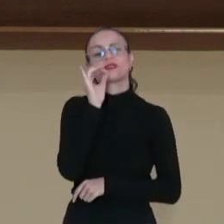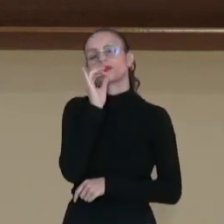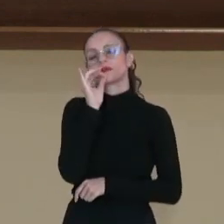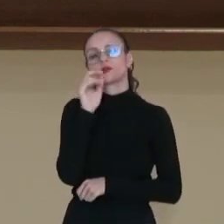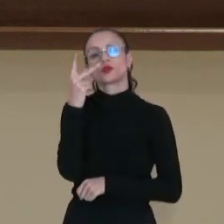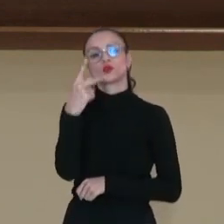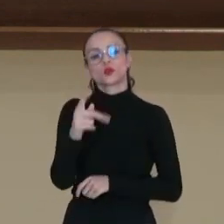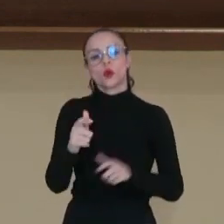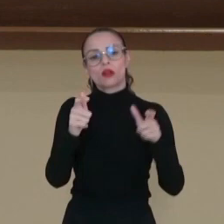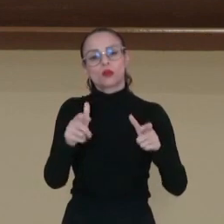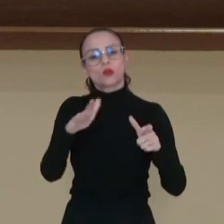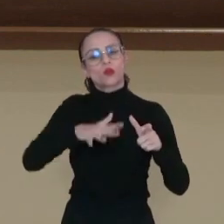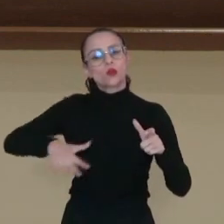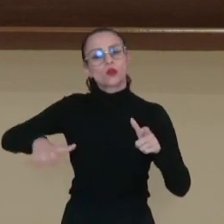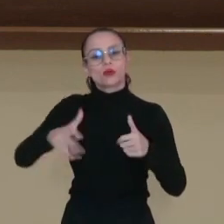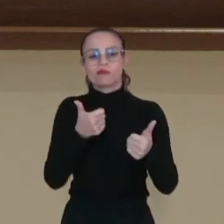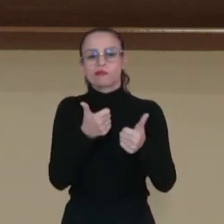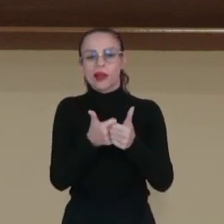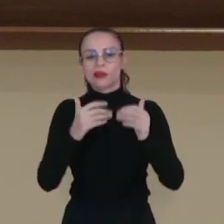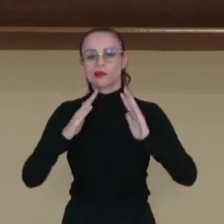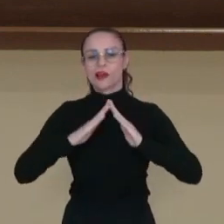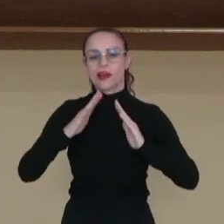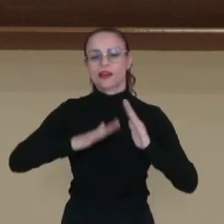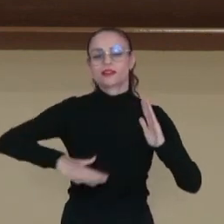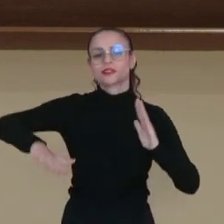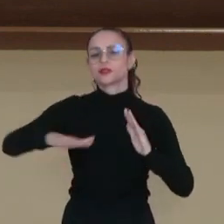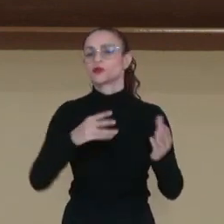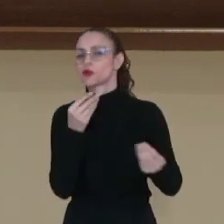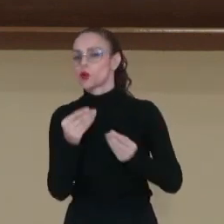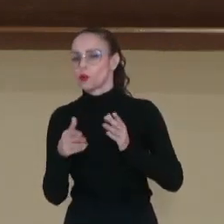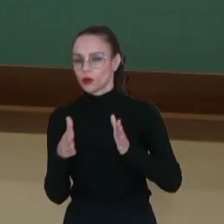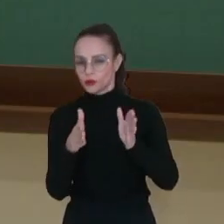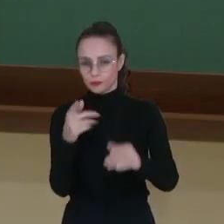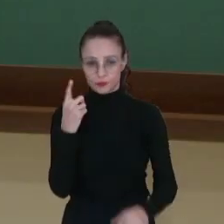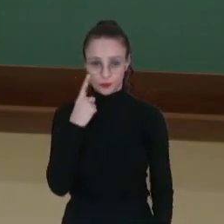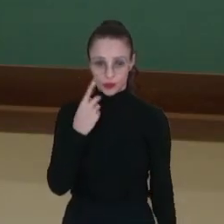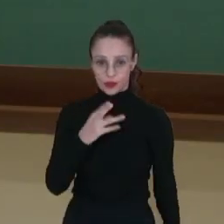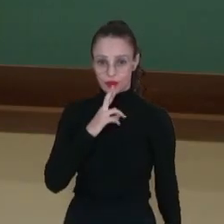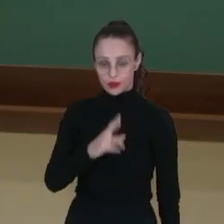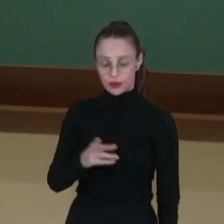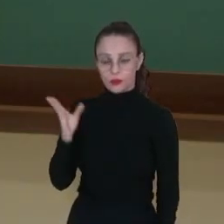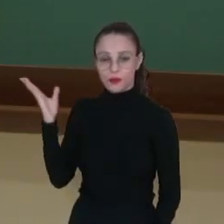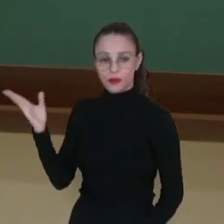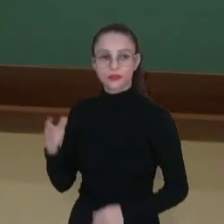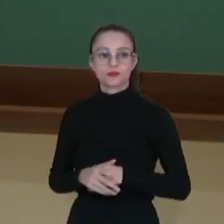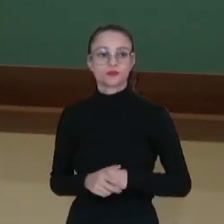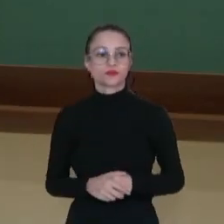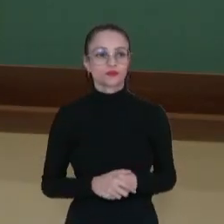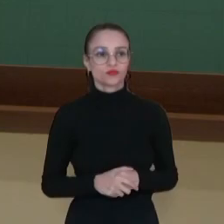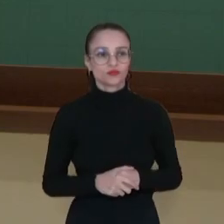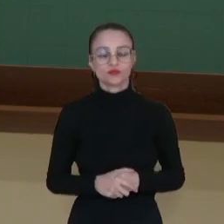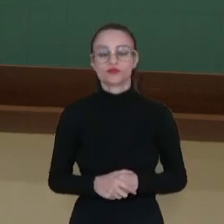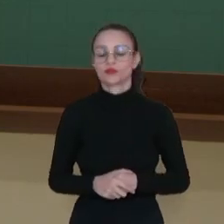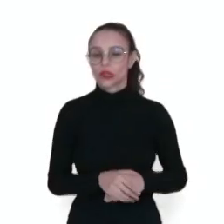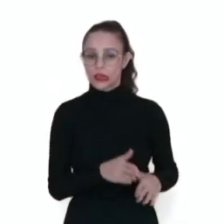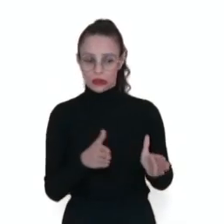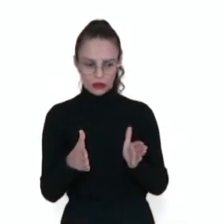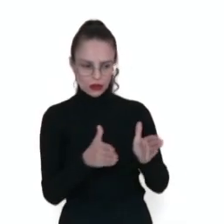região de como são os rios. Vamos juntos ver ali como poderia ficar a nossa resposta? Então, pensando ali, um